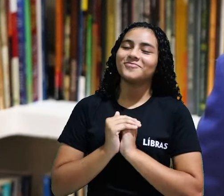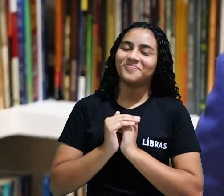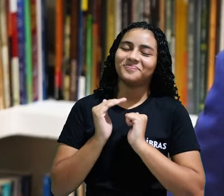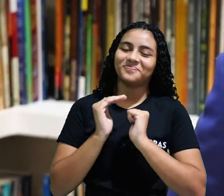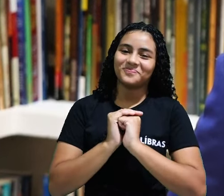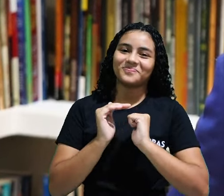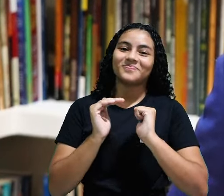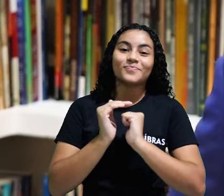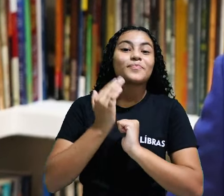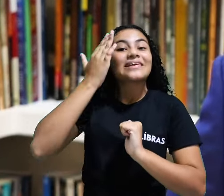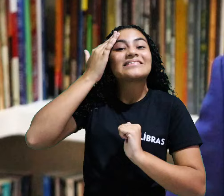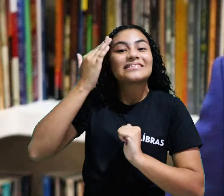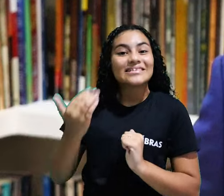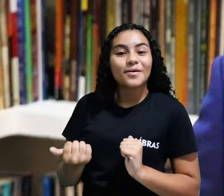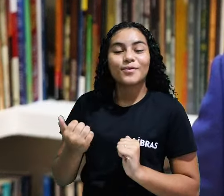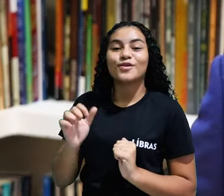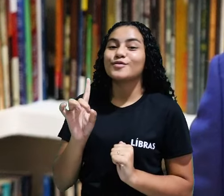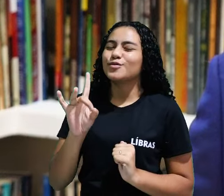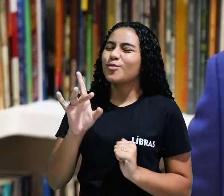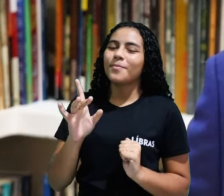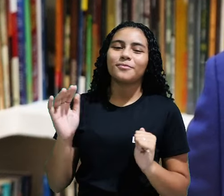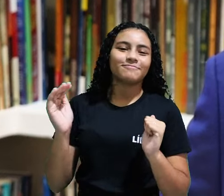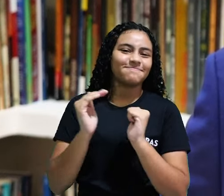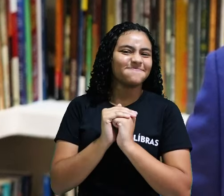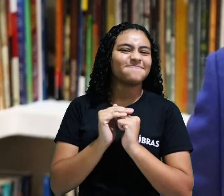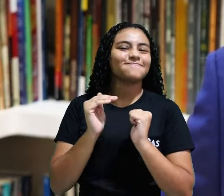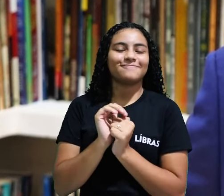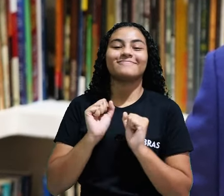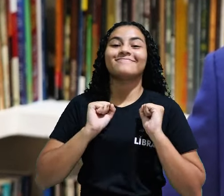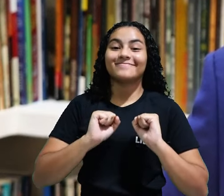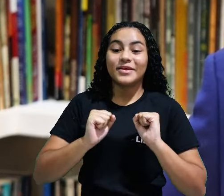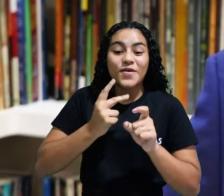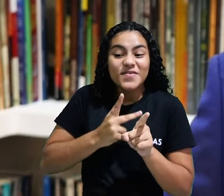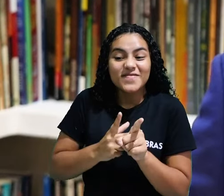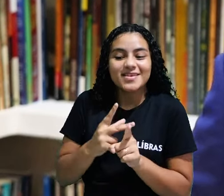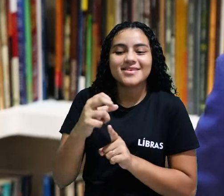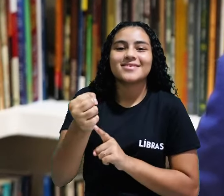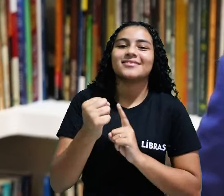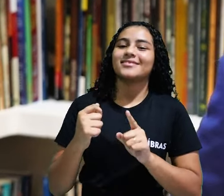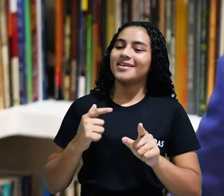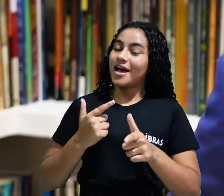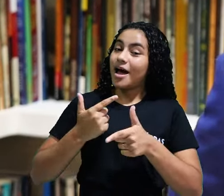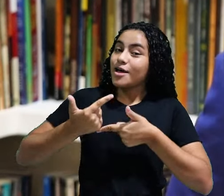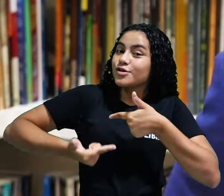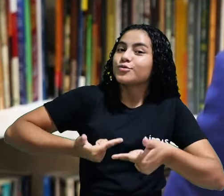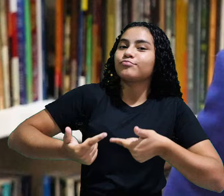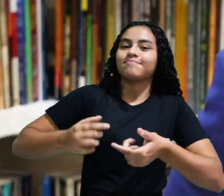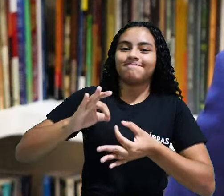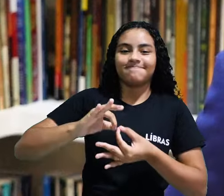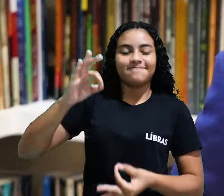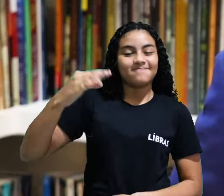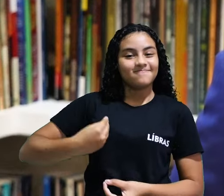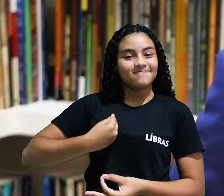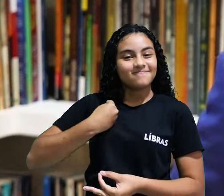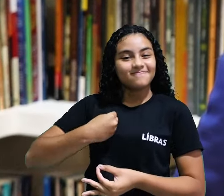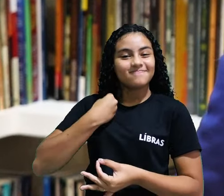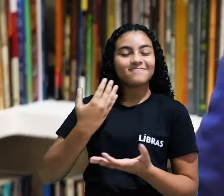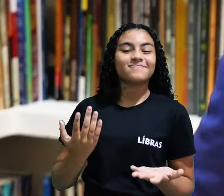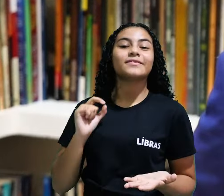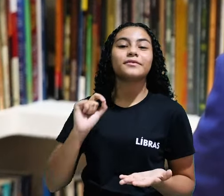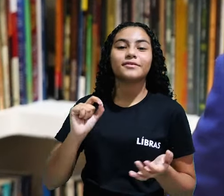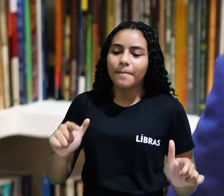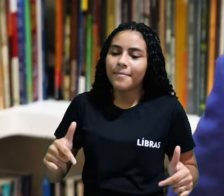oração. Eles sabiam que somente pela oração poderiam vencer as lutas espirituais que estavam vivendo e